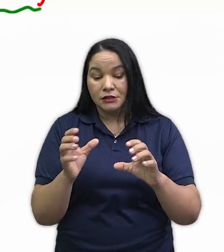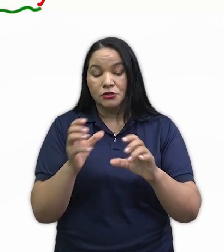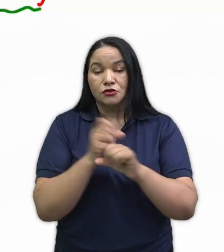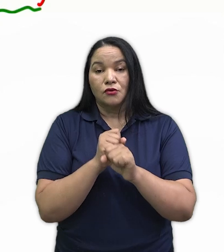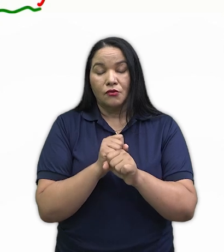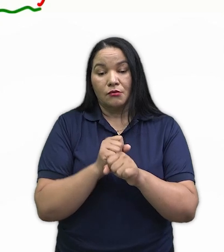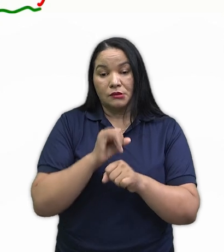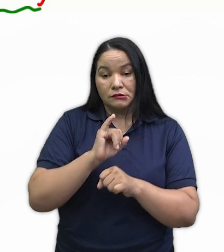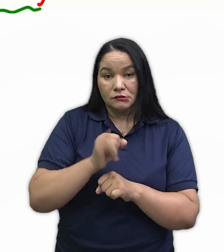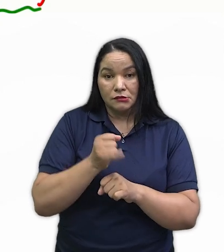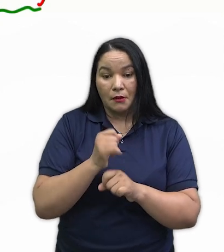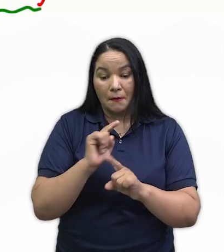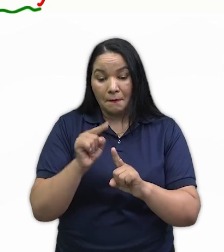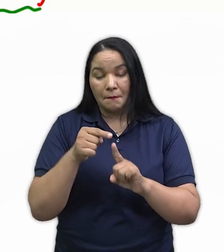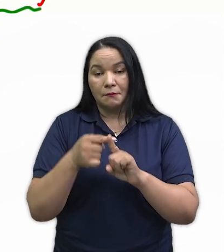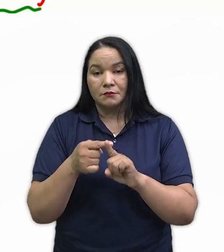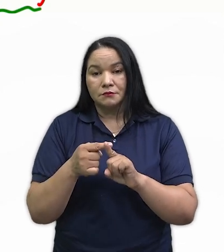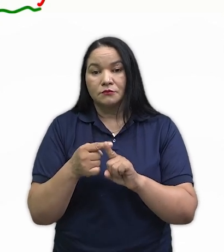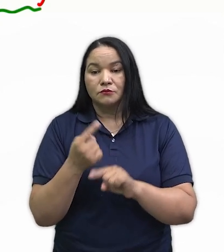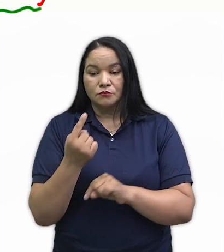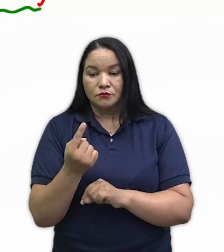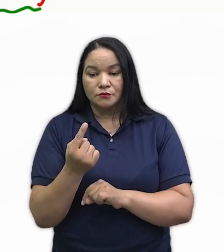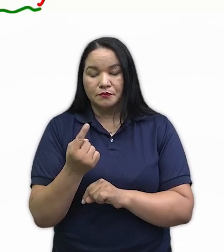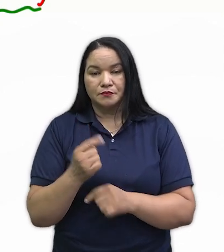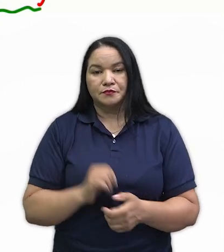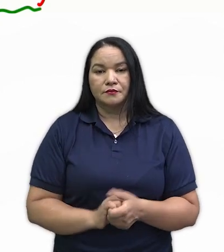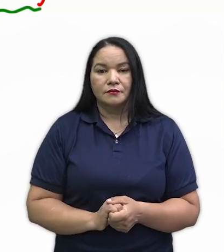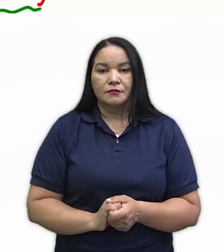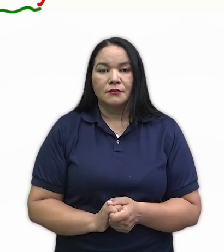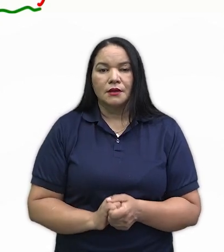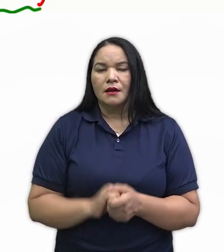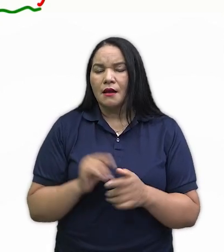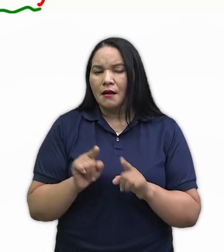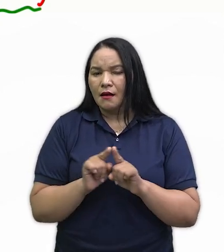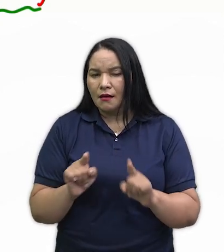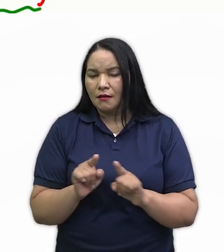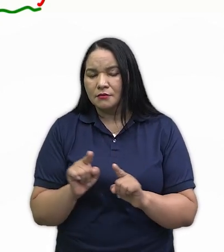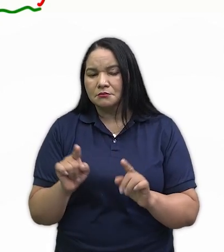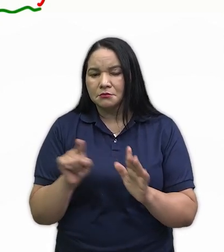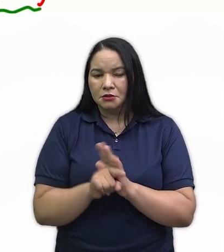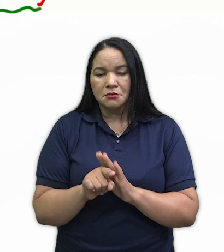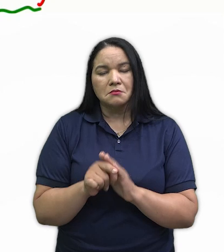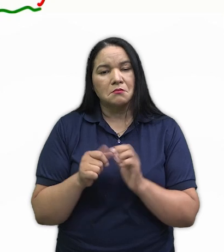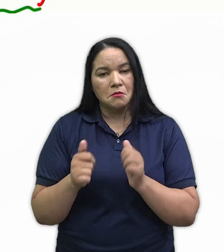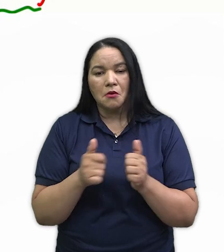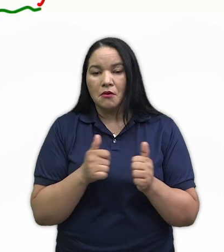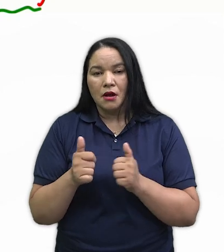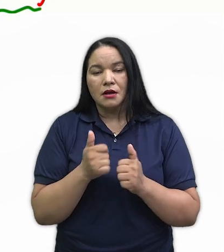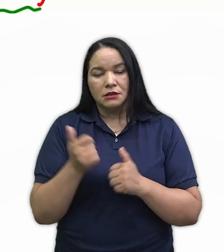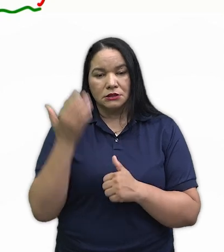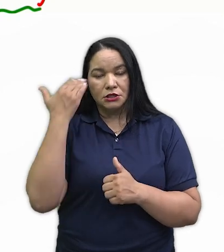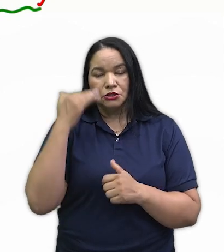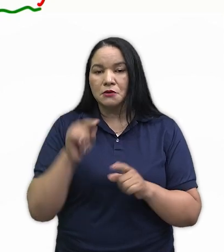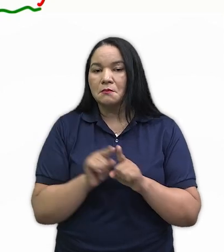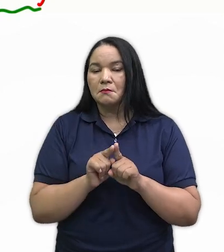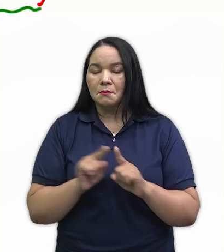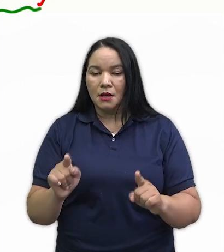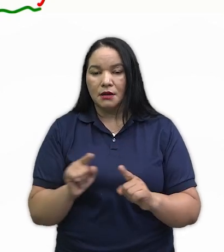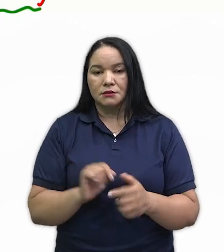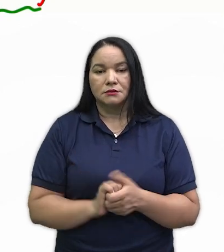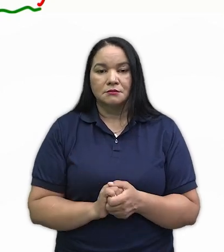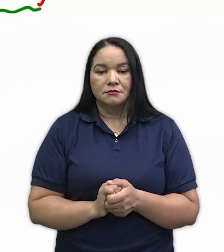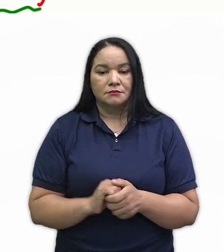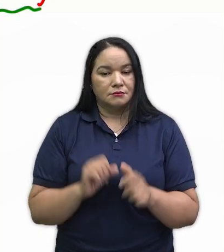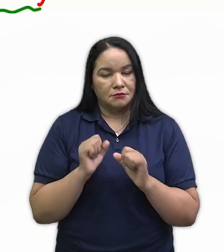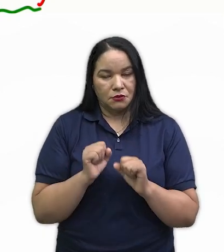soma dessa taxa com 1. E aí você pode perguntar o seguinte: professor, beleza, eu entendi. Mas vem cá,